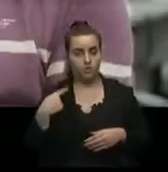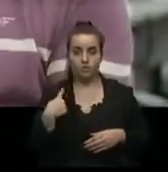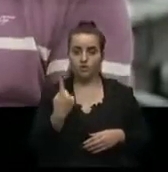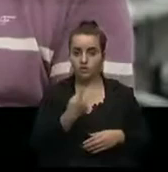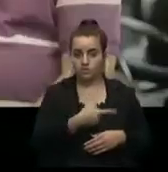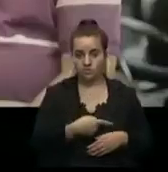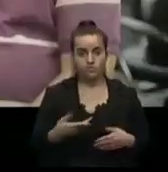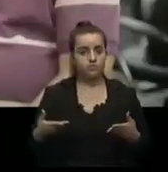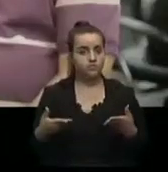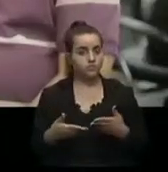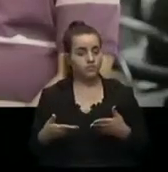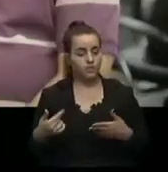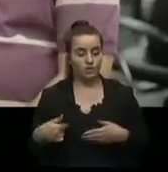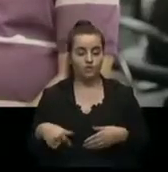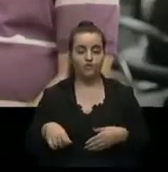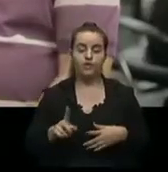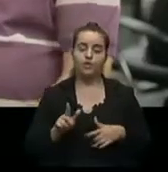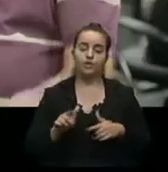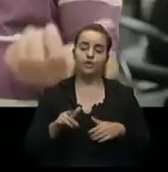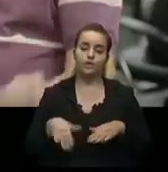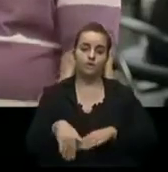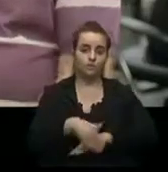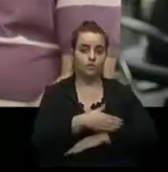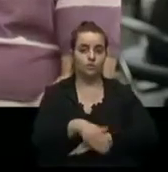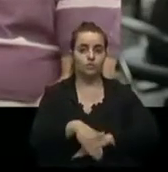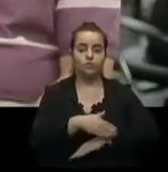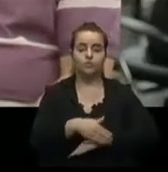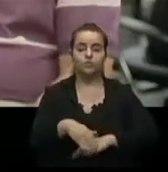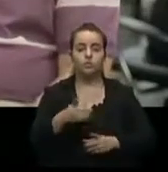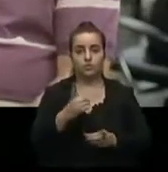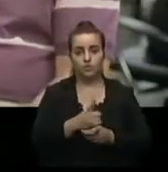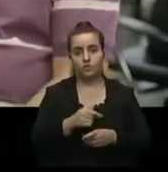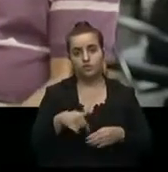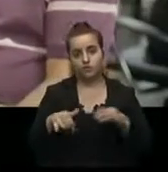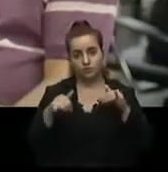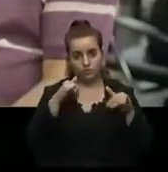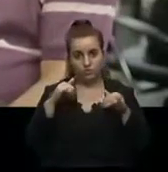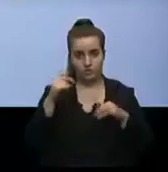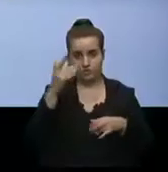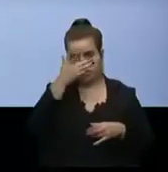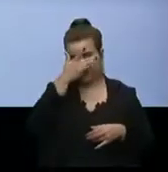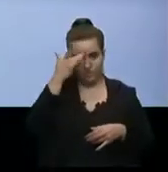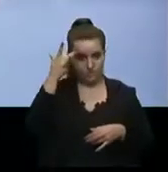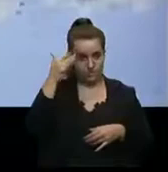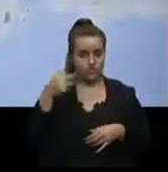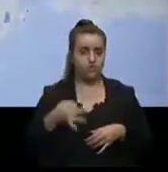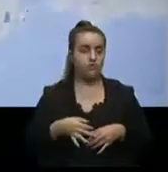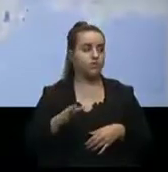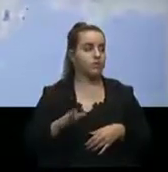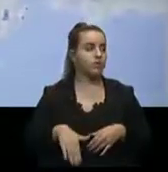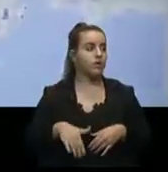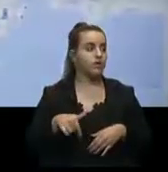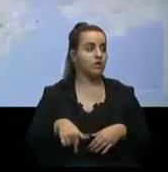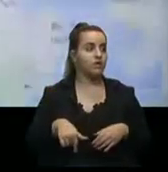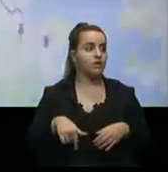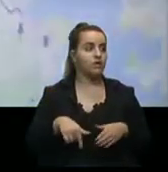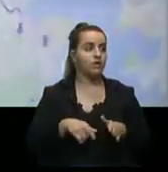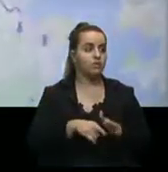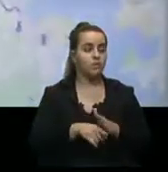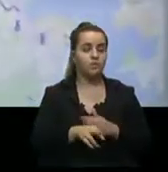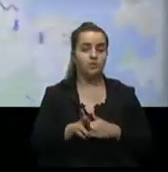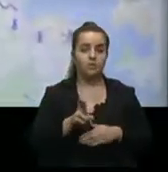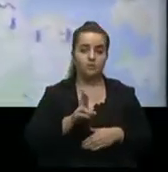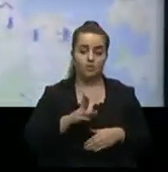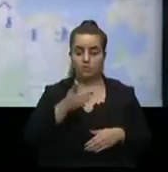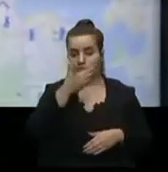vá à rua e buscar essas informações para o nosso cliente. Em campo, com os questionários em mãos,